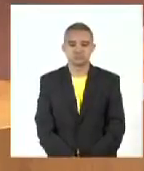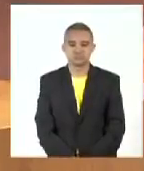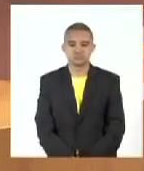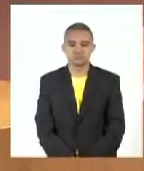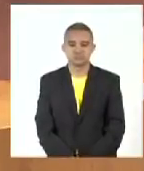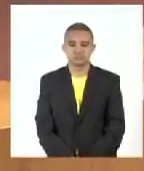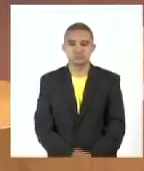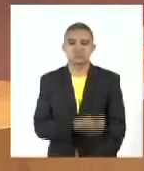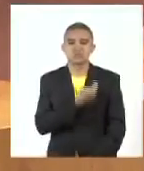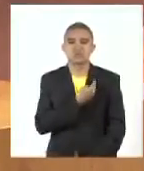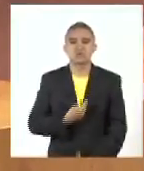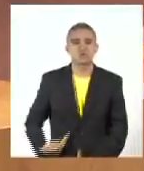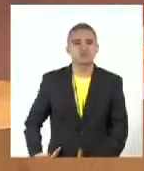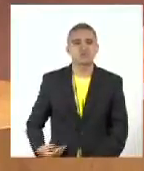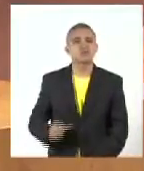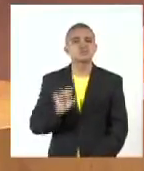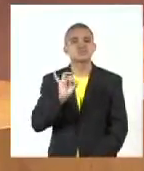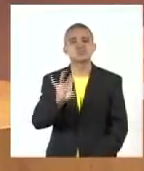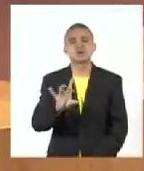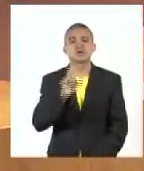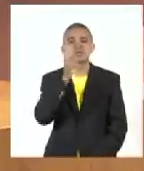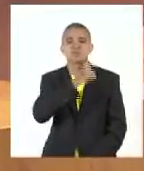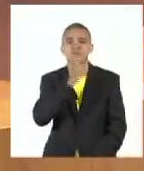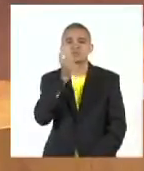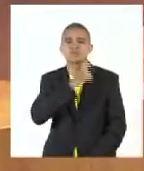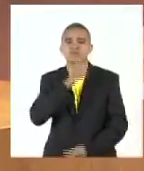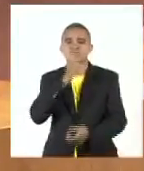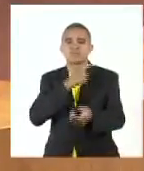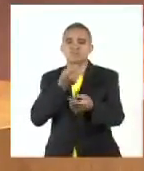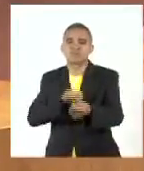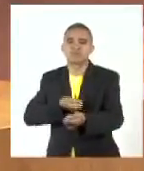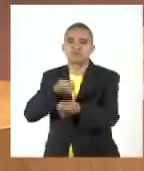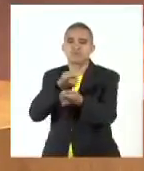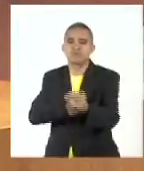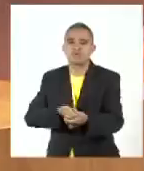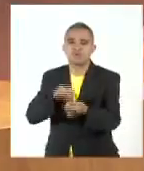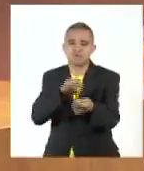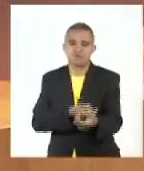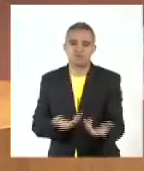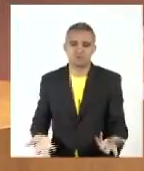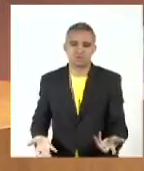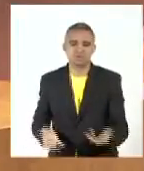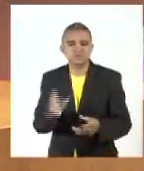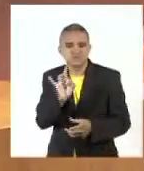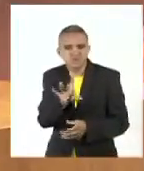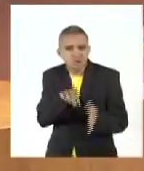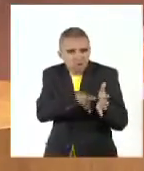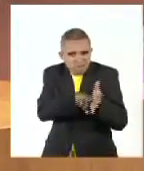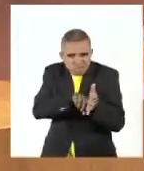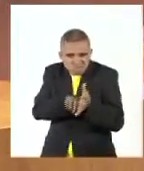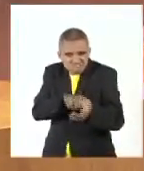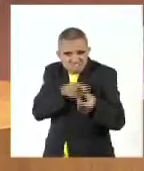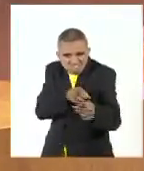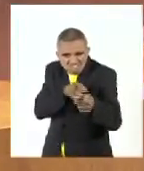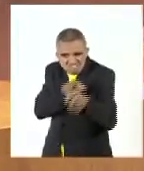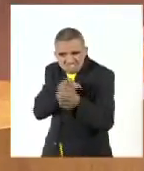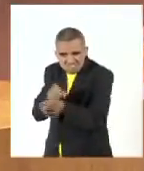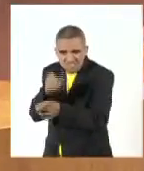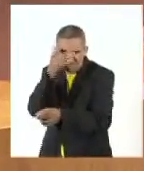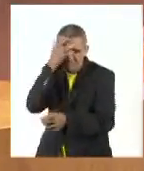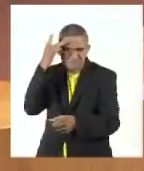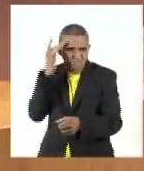É um governo de falácia para perseguir as pessoas.